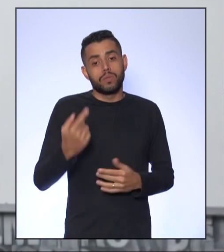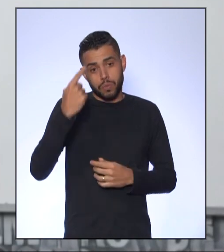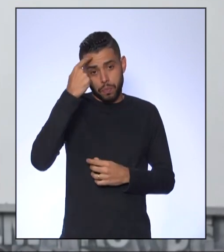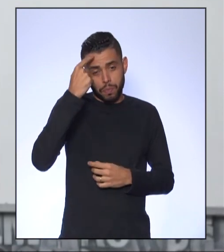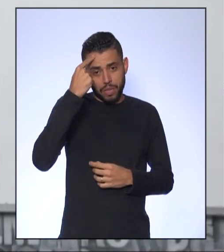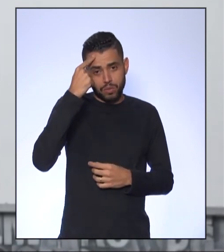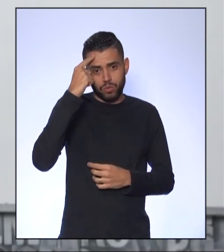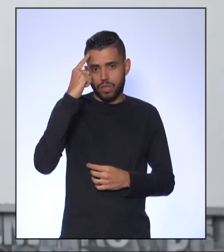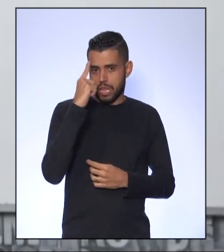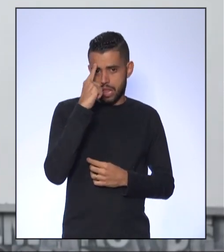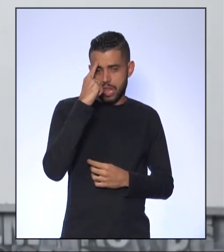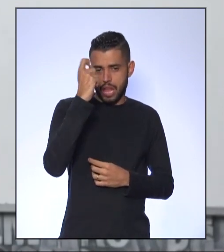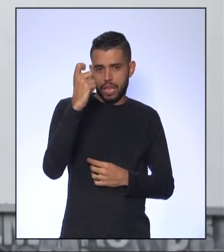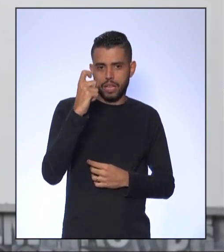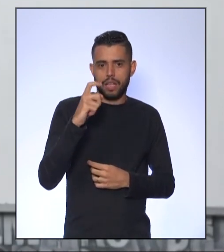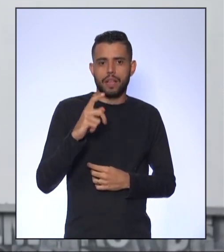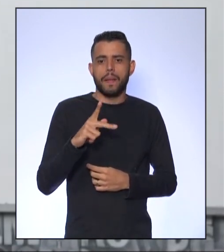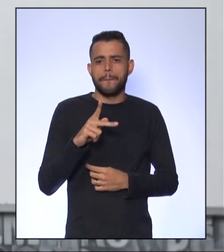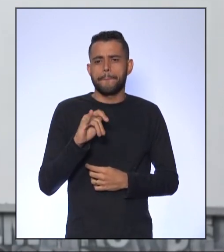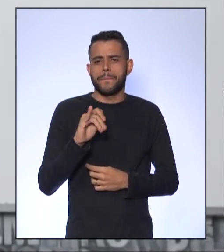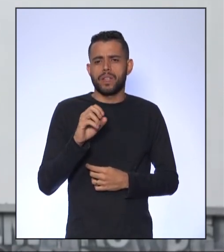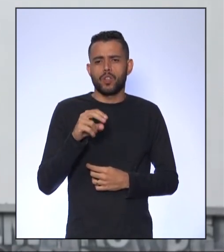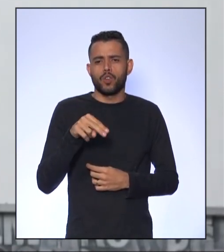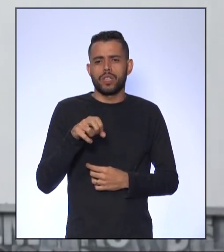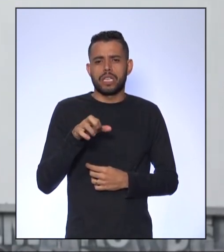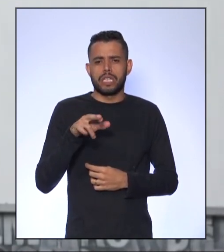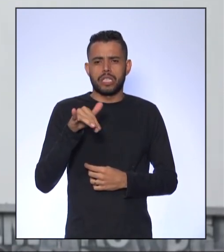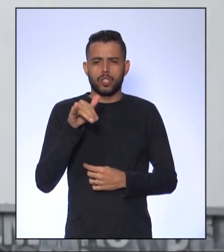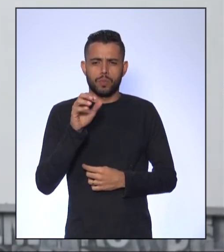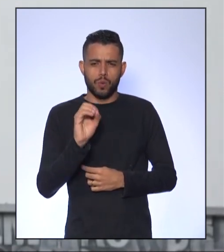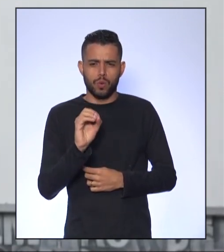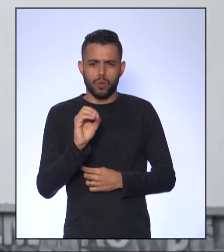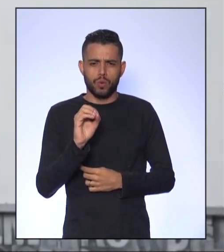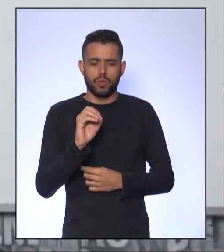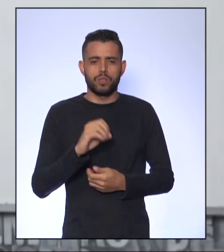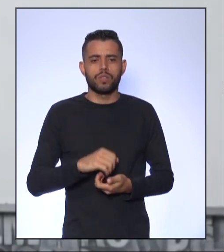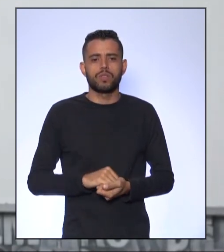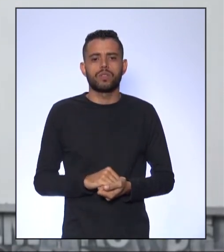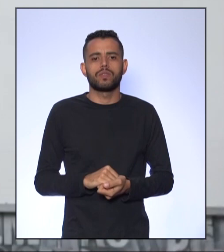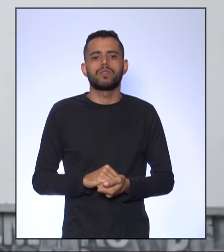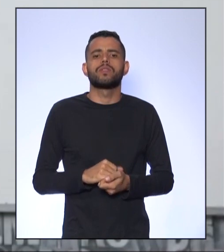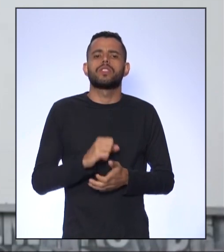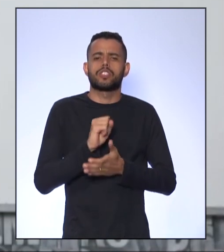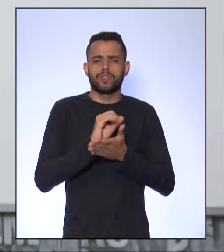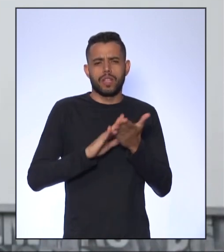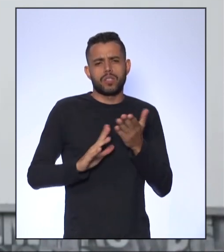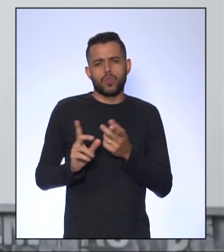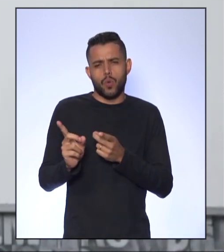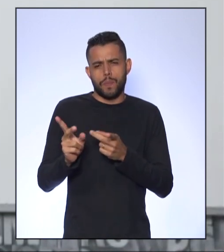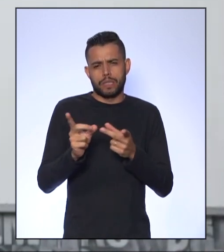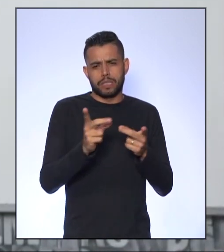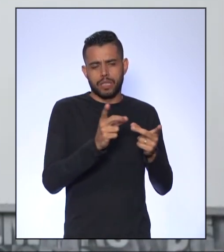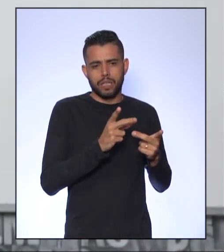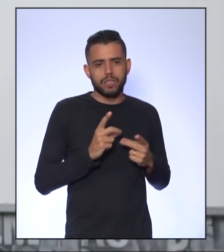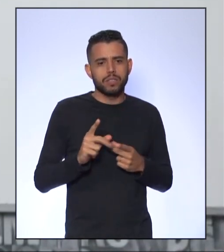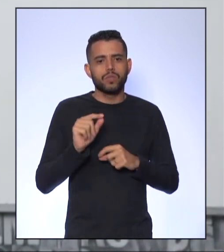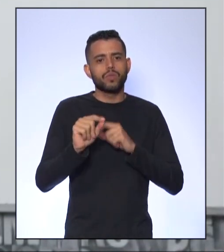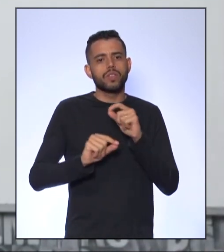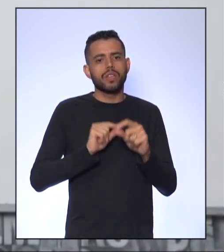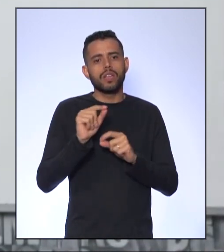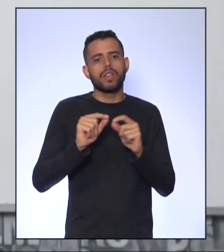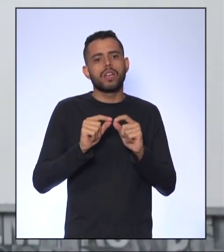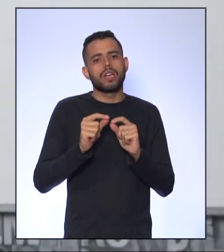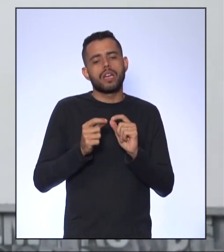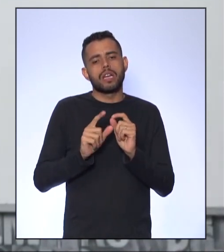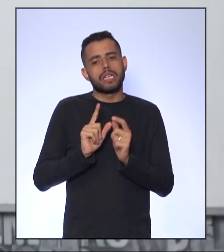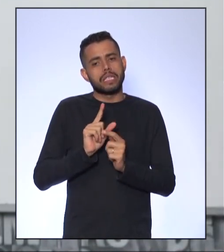nesta ideia de pioneirismo, as atividades comerciais e urbanas vão promover a saída efetiva